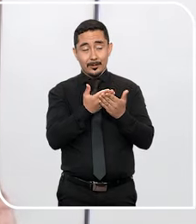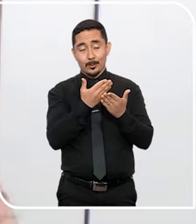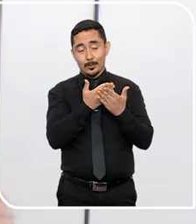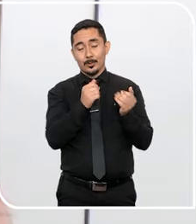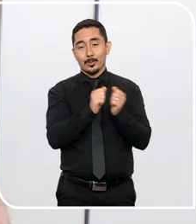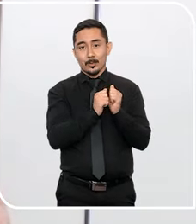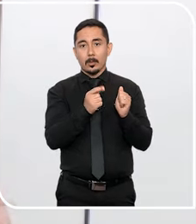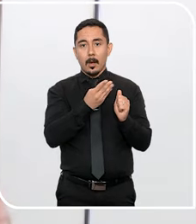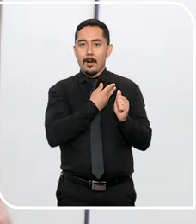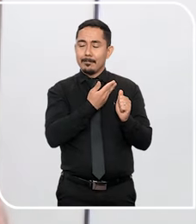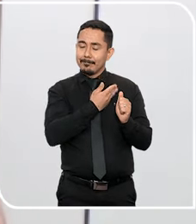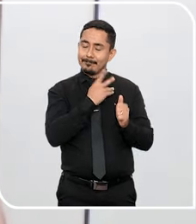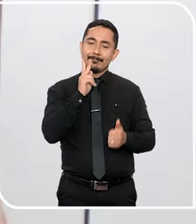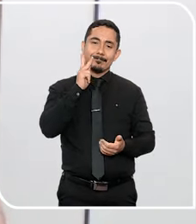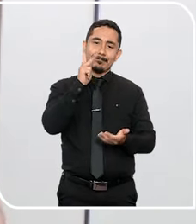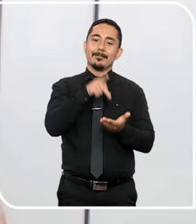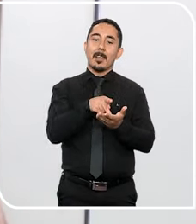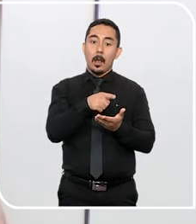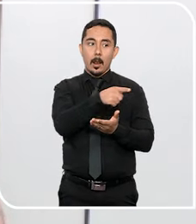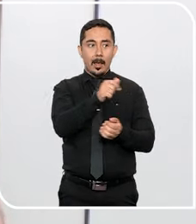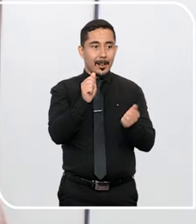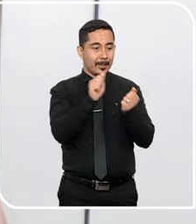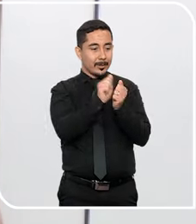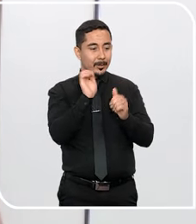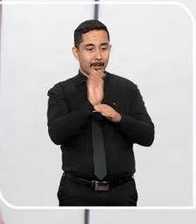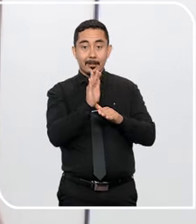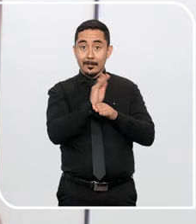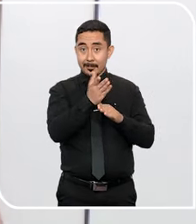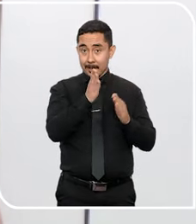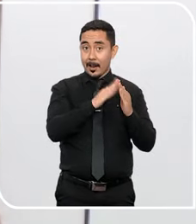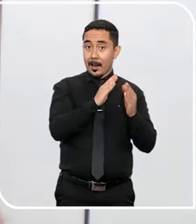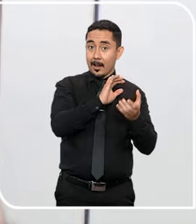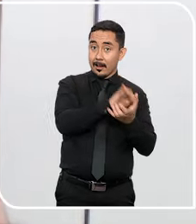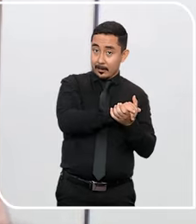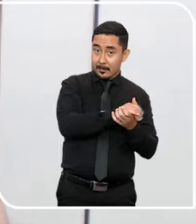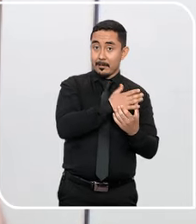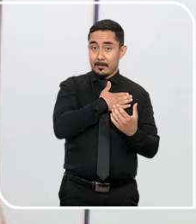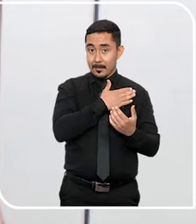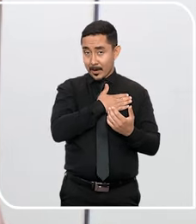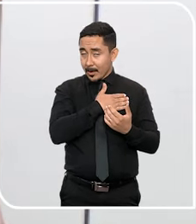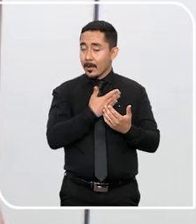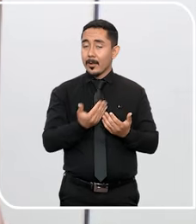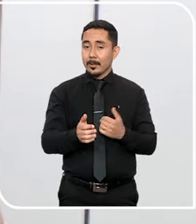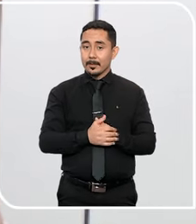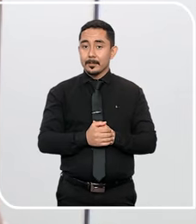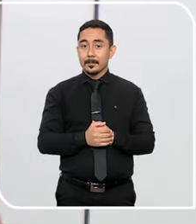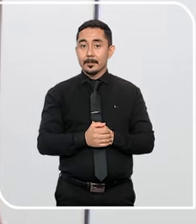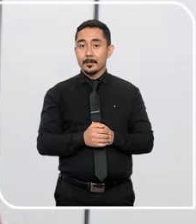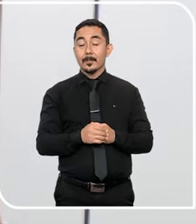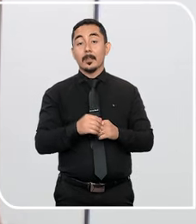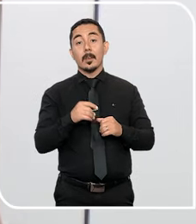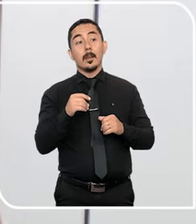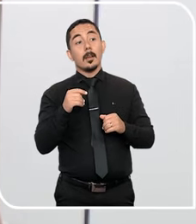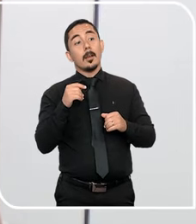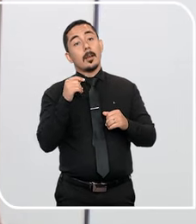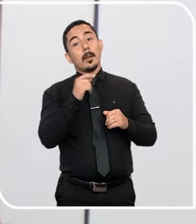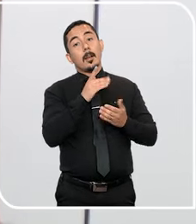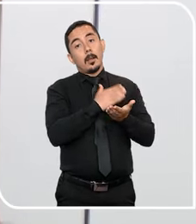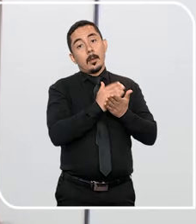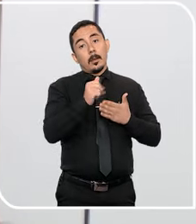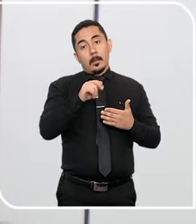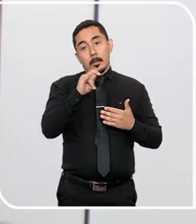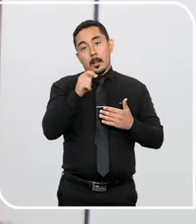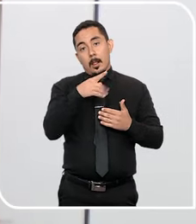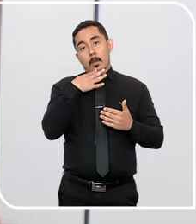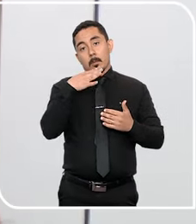de faculdade é minha amigona do coração foi minha madrinha de casamento né nti e a partir da Natália